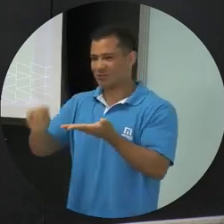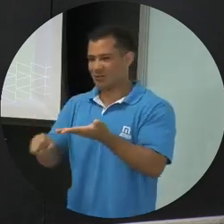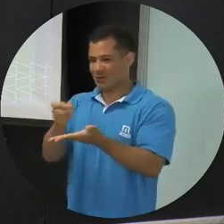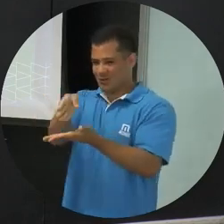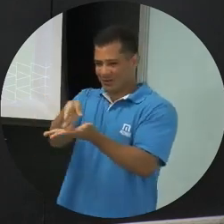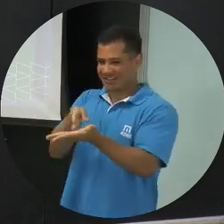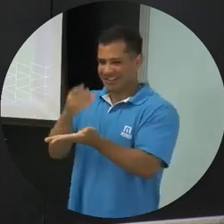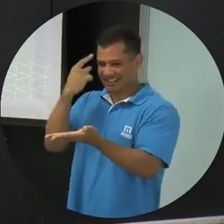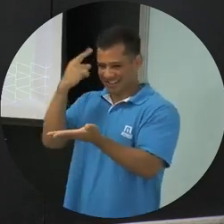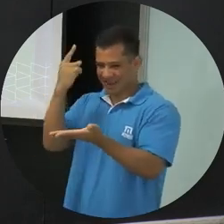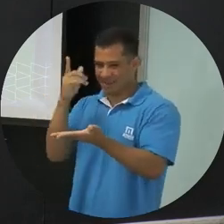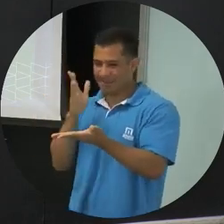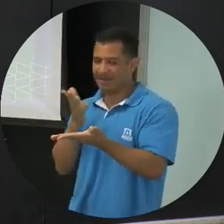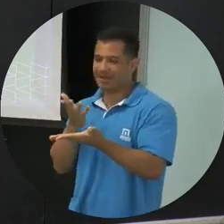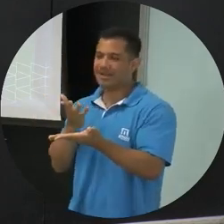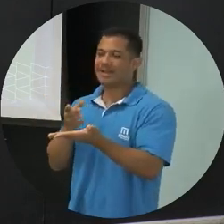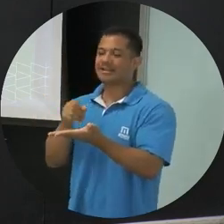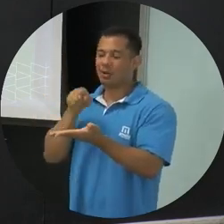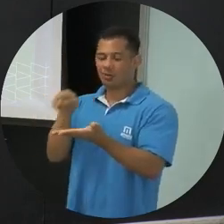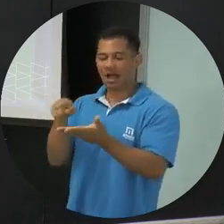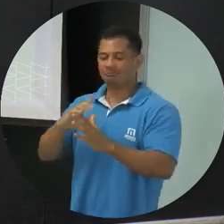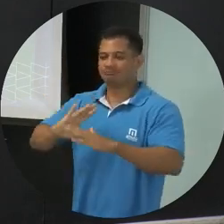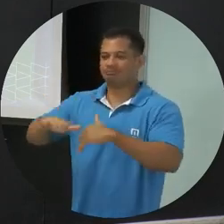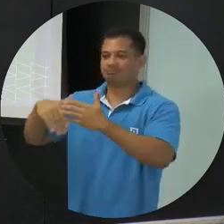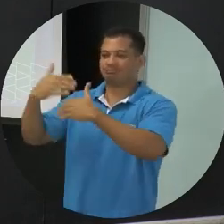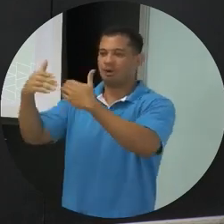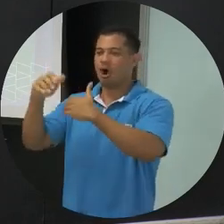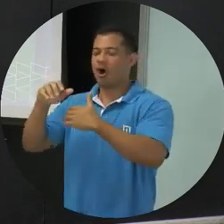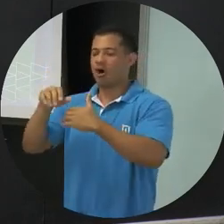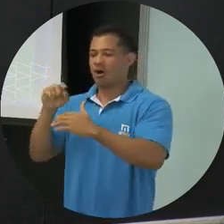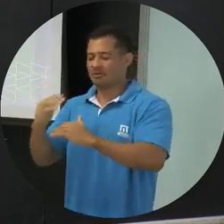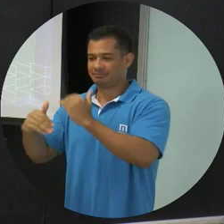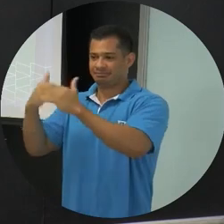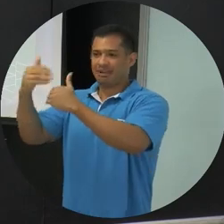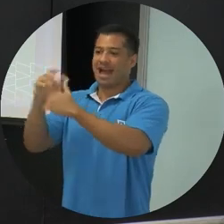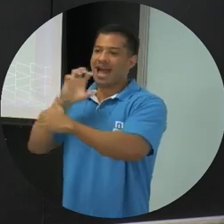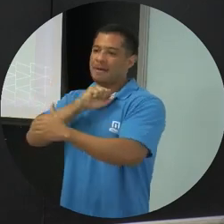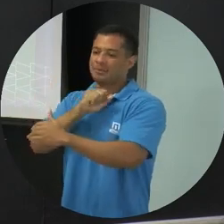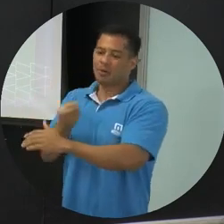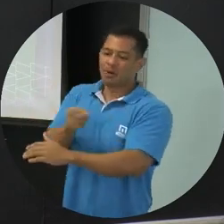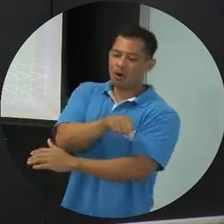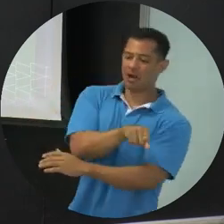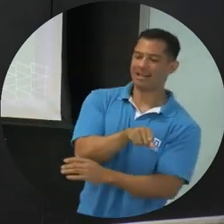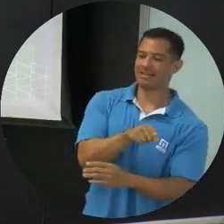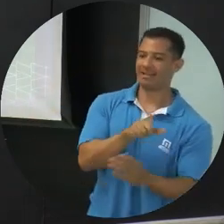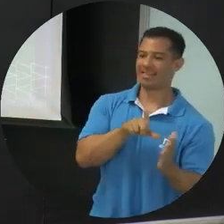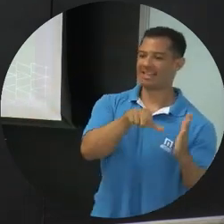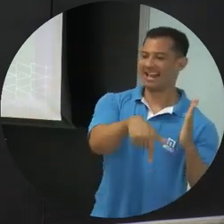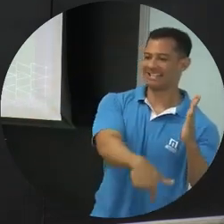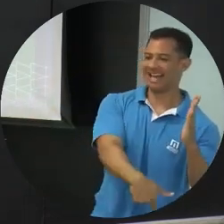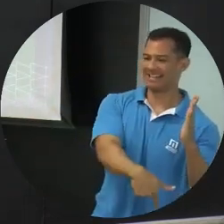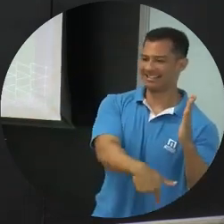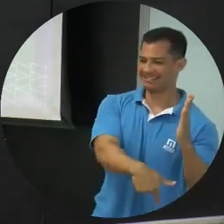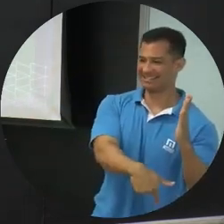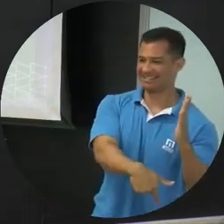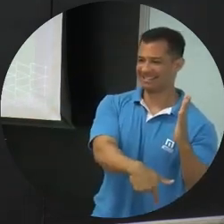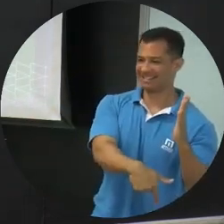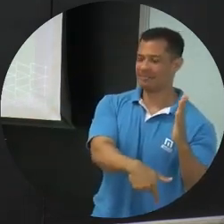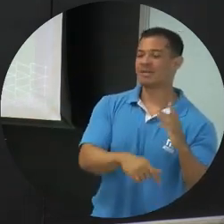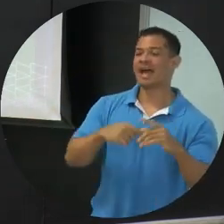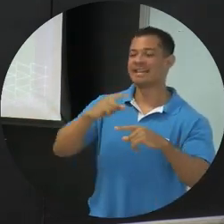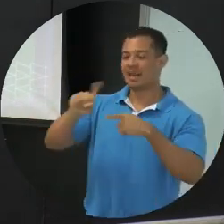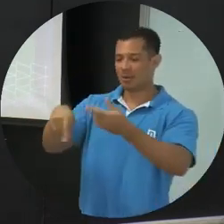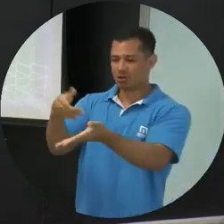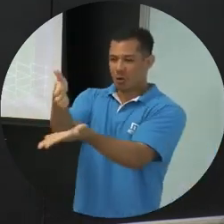teve um progresso muito rápido, quanto a parte oriental ela ficou um pouco atrasada. Com a queda do